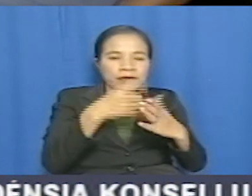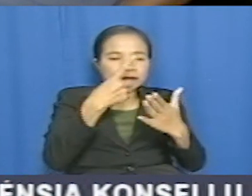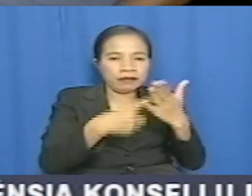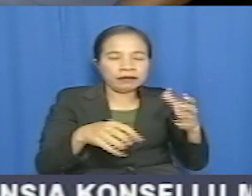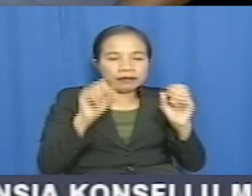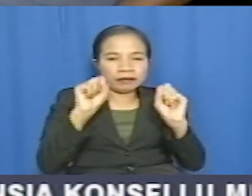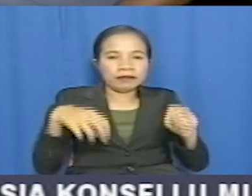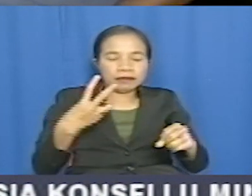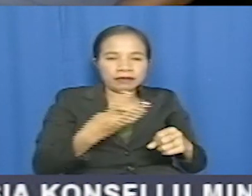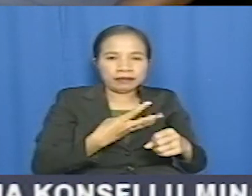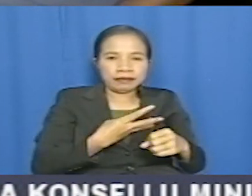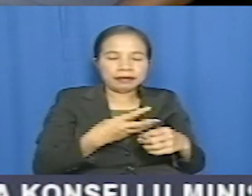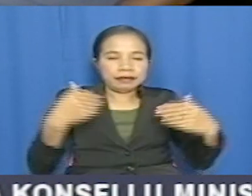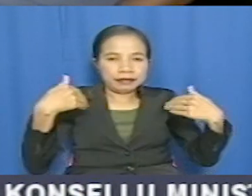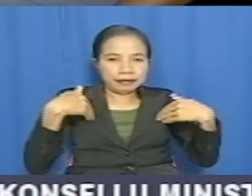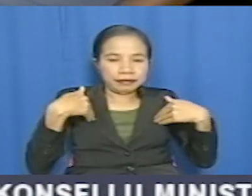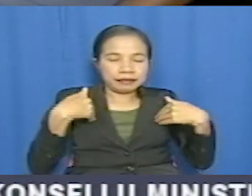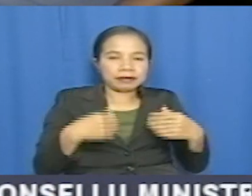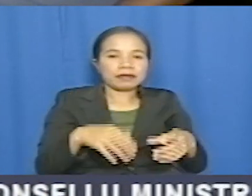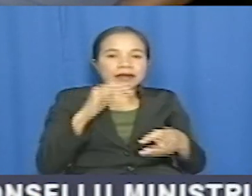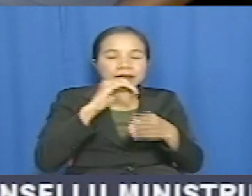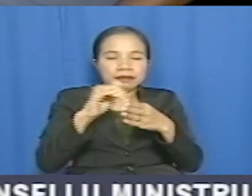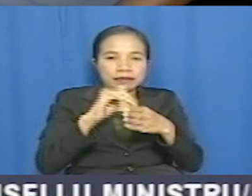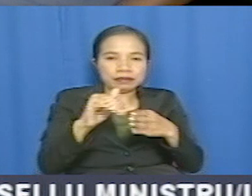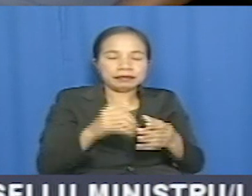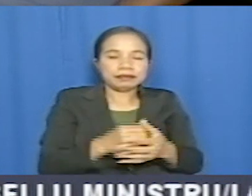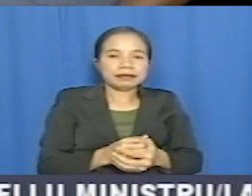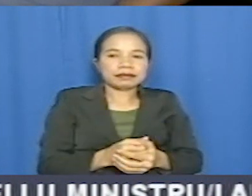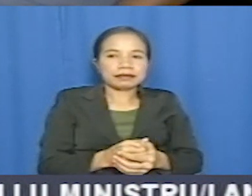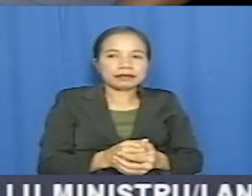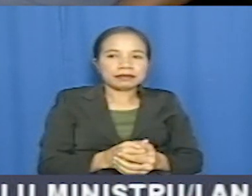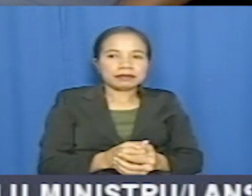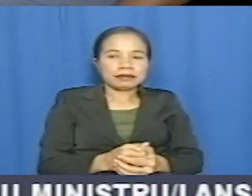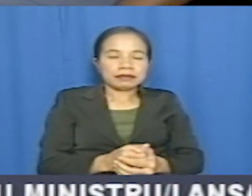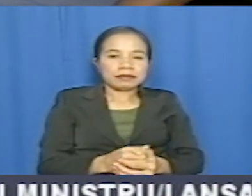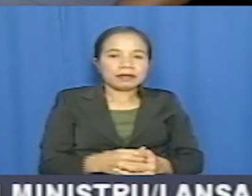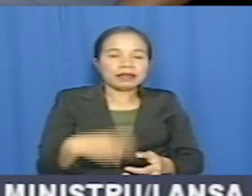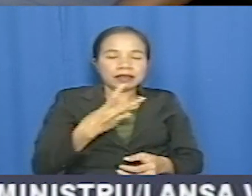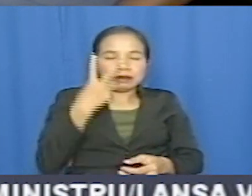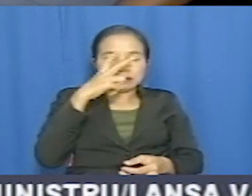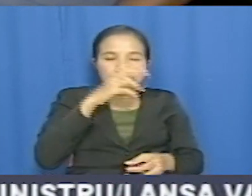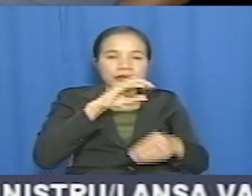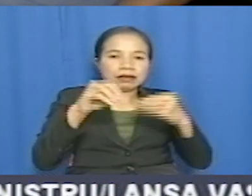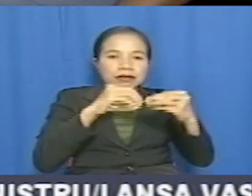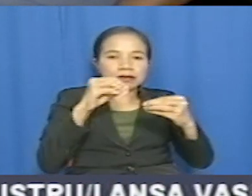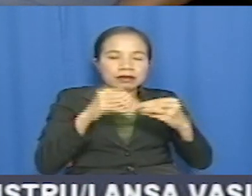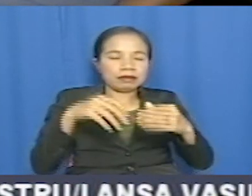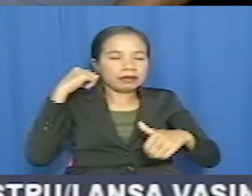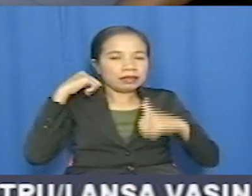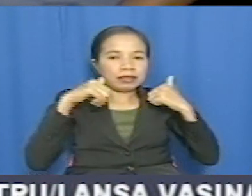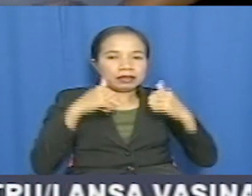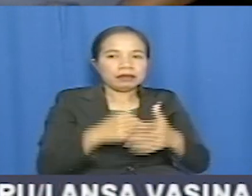bolu iha boas práticas indústria nian safety case. Safety case ne ita tuhare konaba atividades